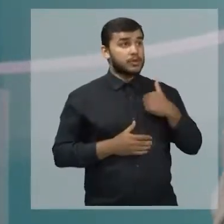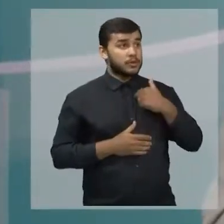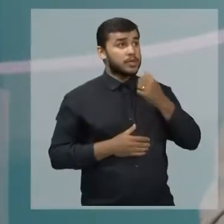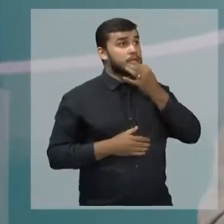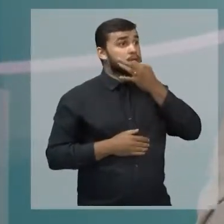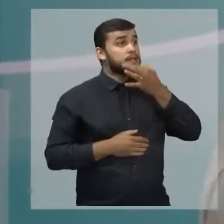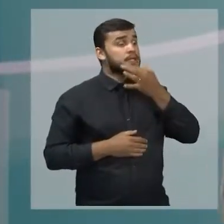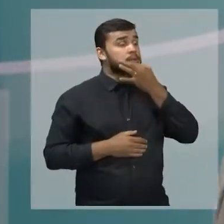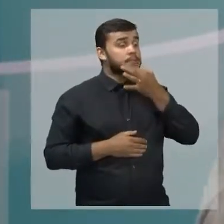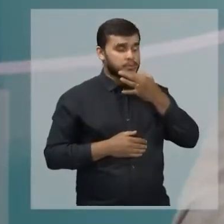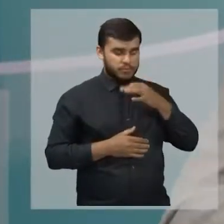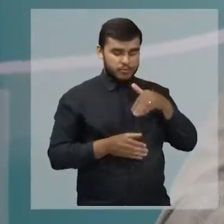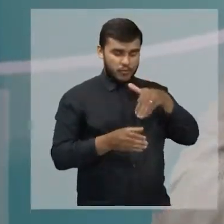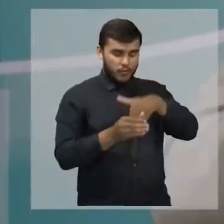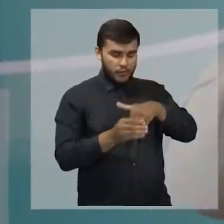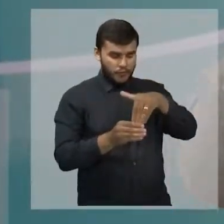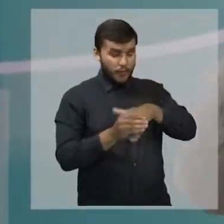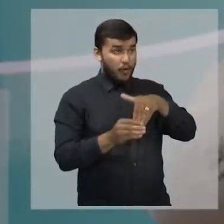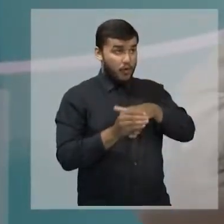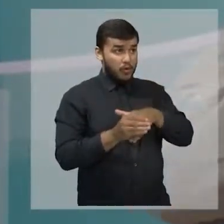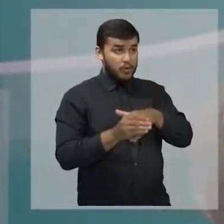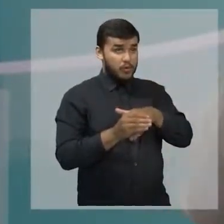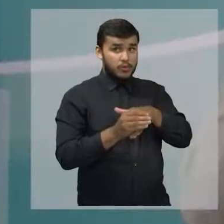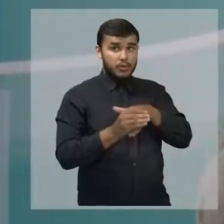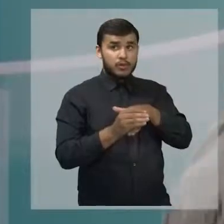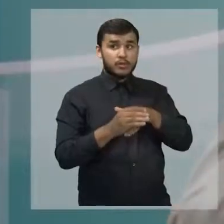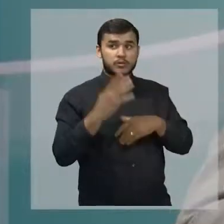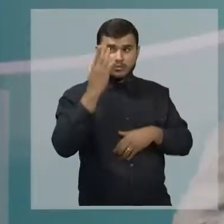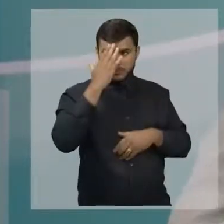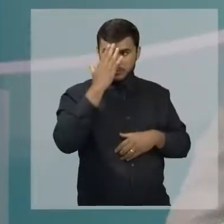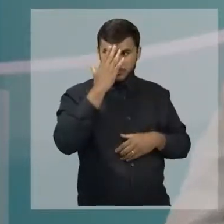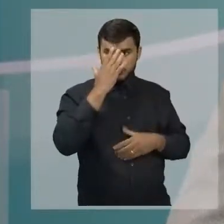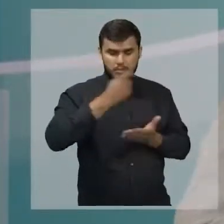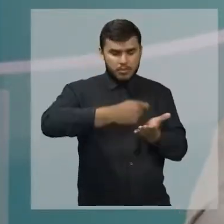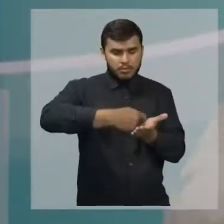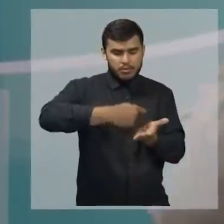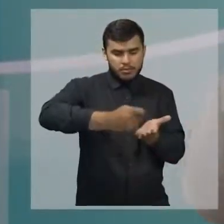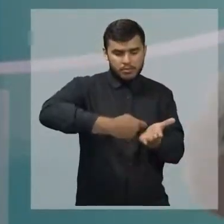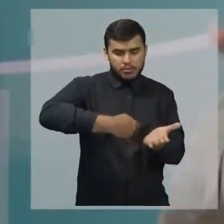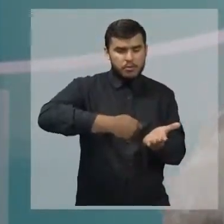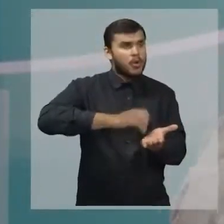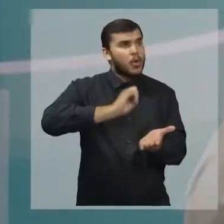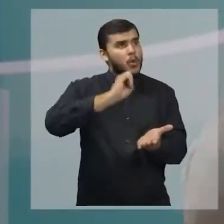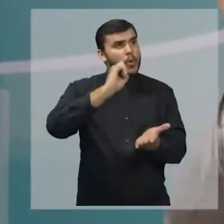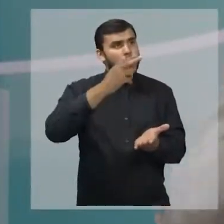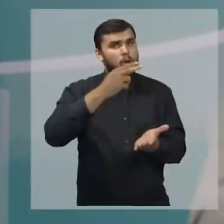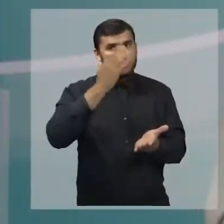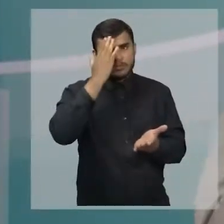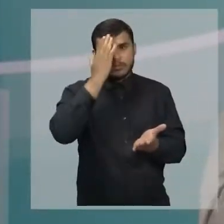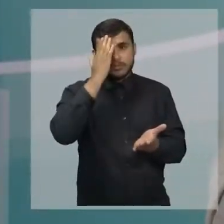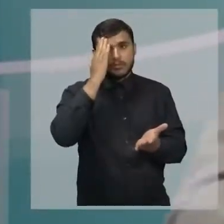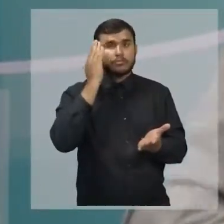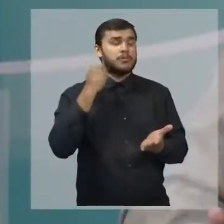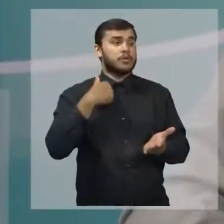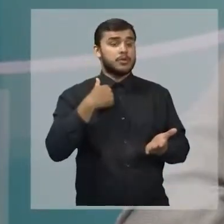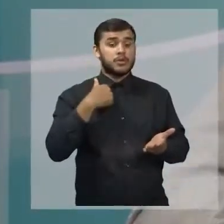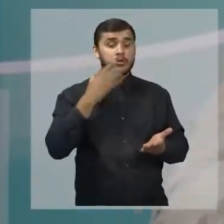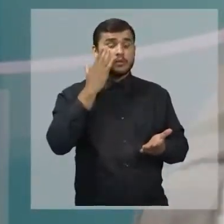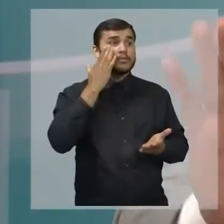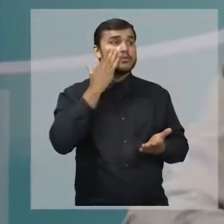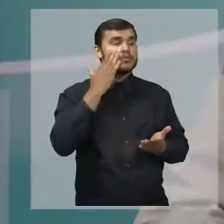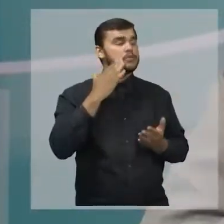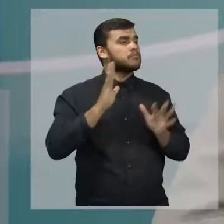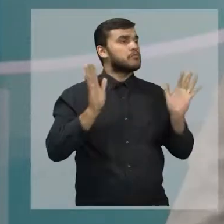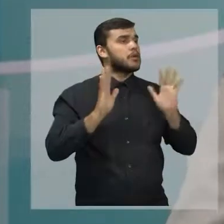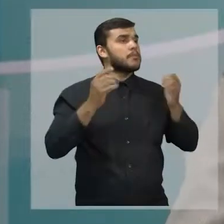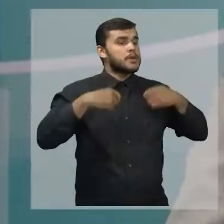virtual... precisa da íris, labial, facial, seja lá o que for, né? Sublingual, o que for.